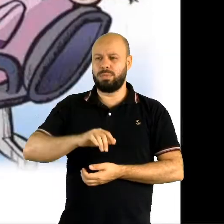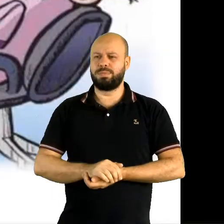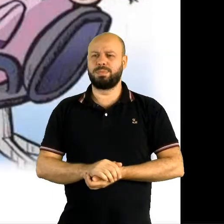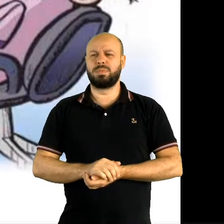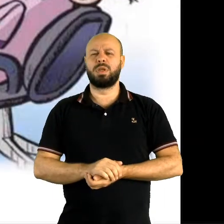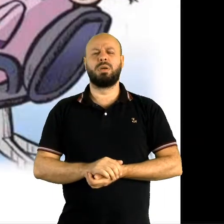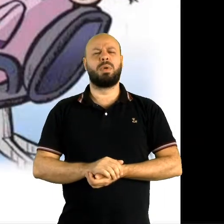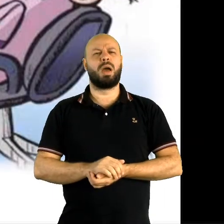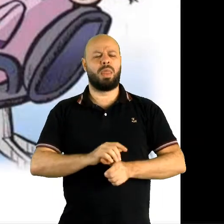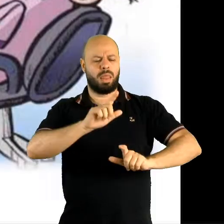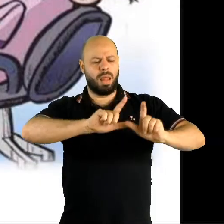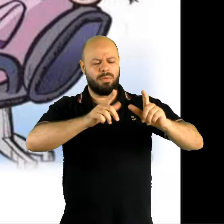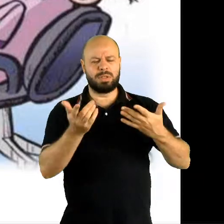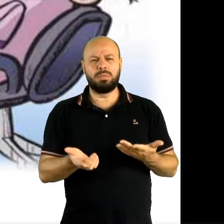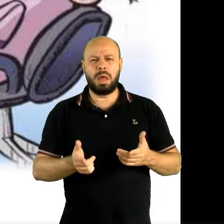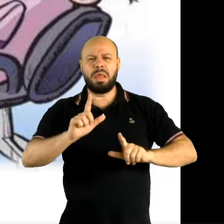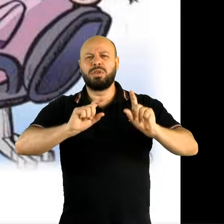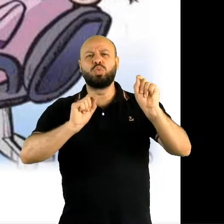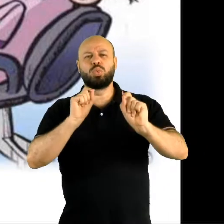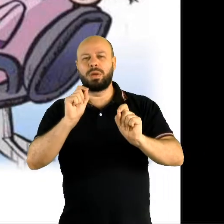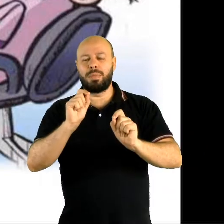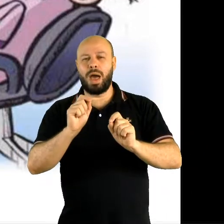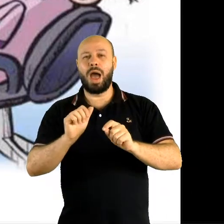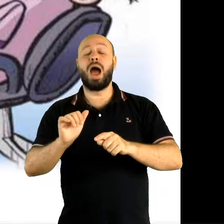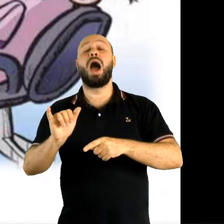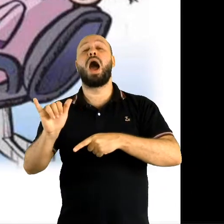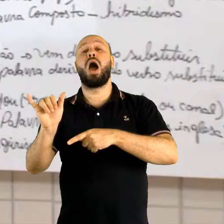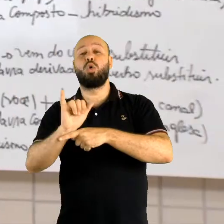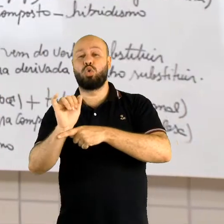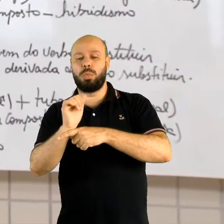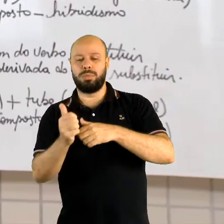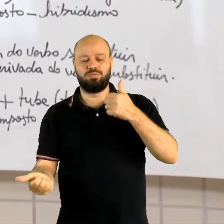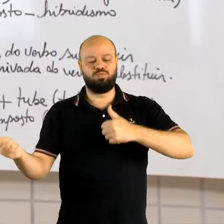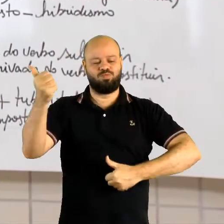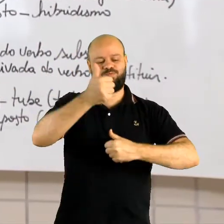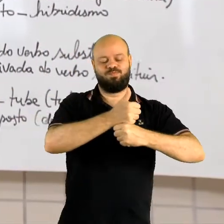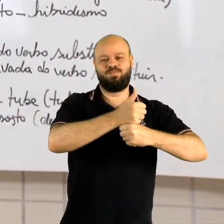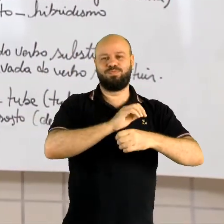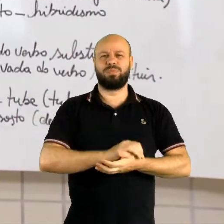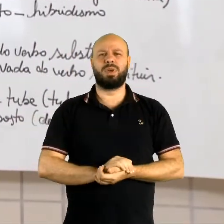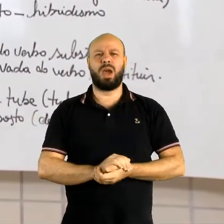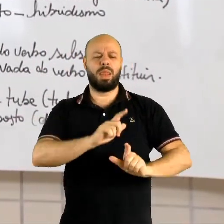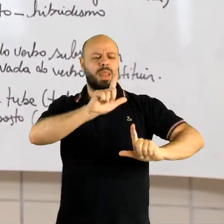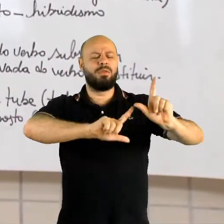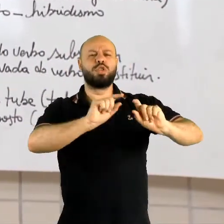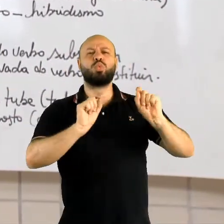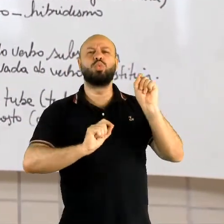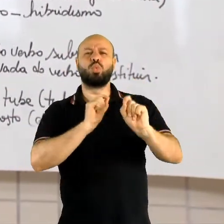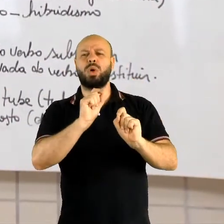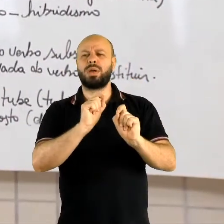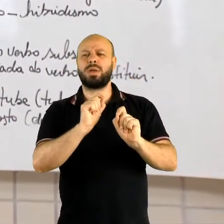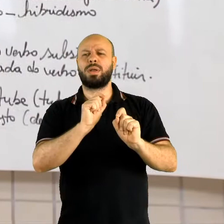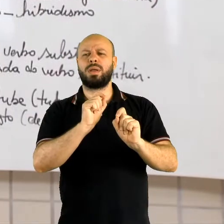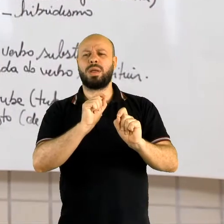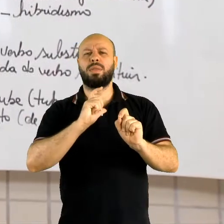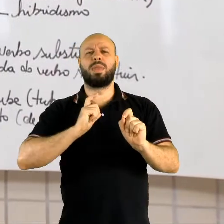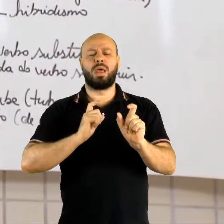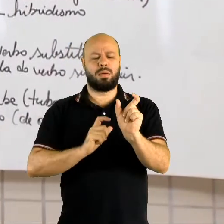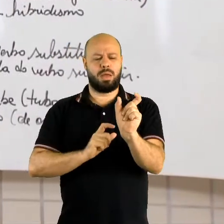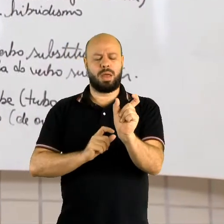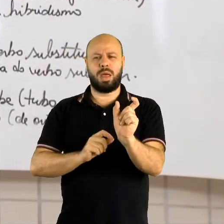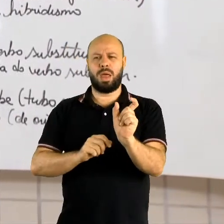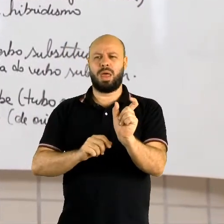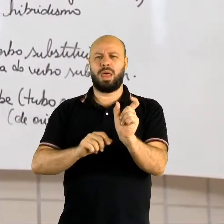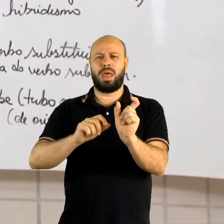o quê? A nossa televisão. Então, a televisão, ela é formada de quê? De um radical